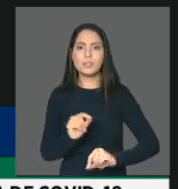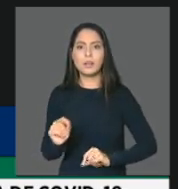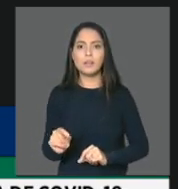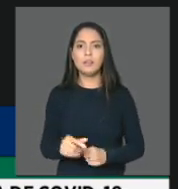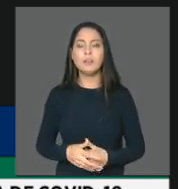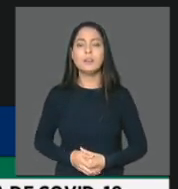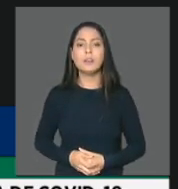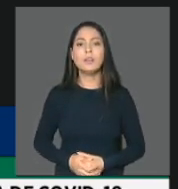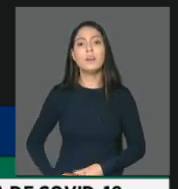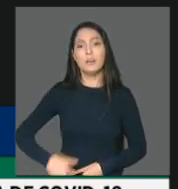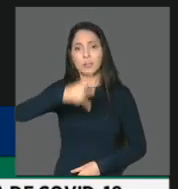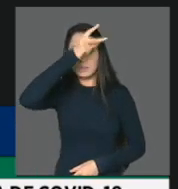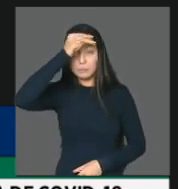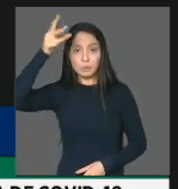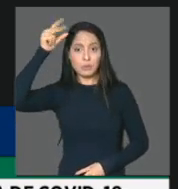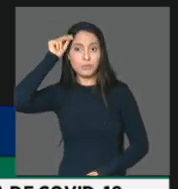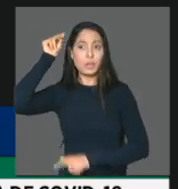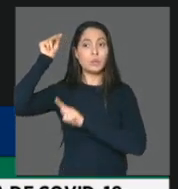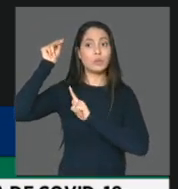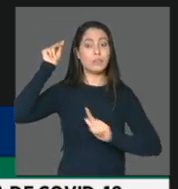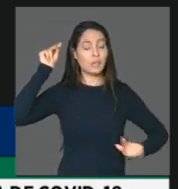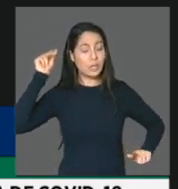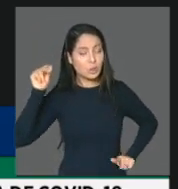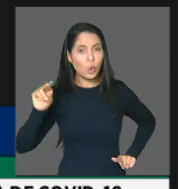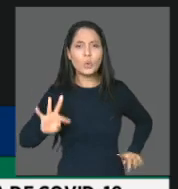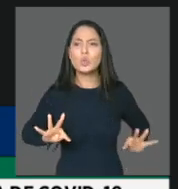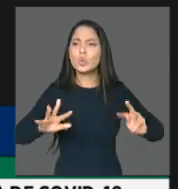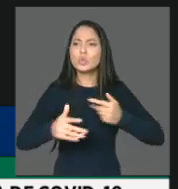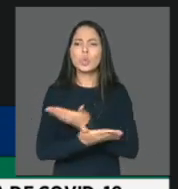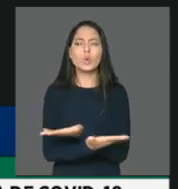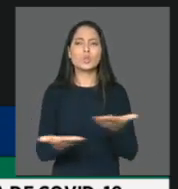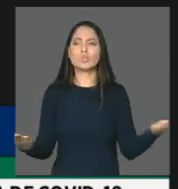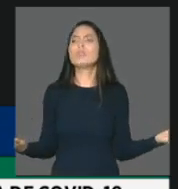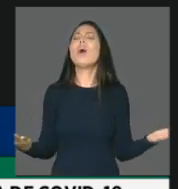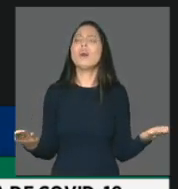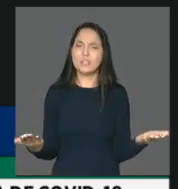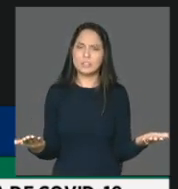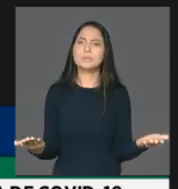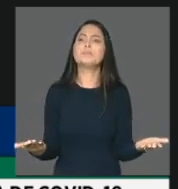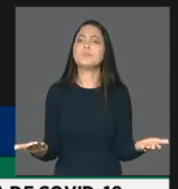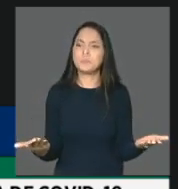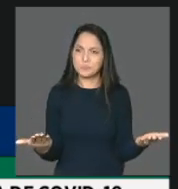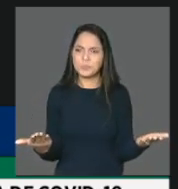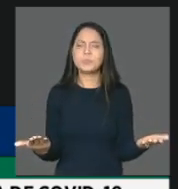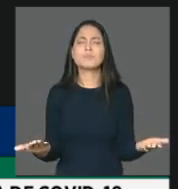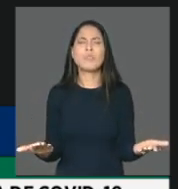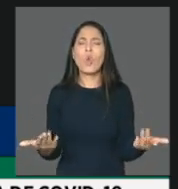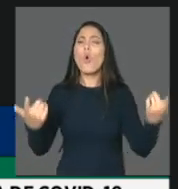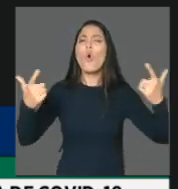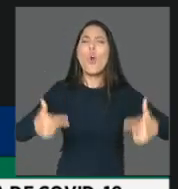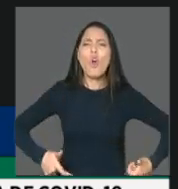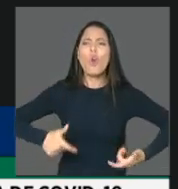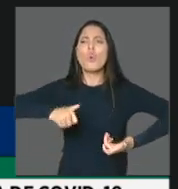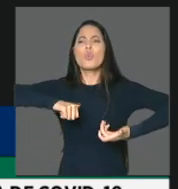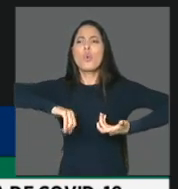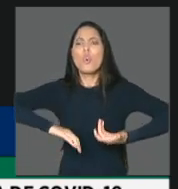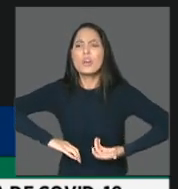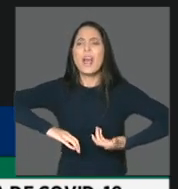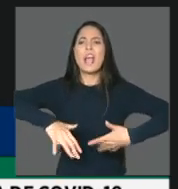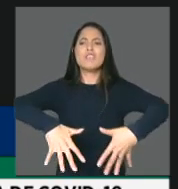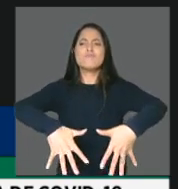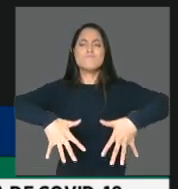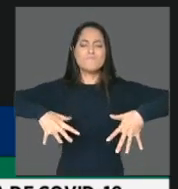prefeitos, governadores, todos os parlamentos dos municípios, dos estados, o Congresso Nacional, com